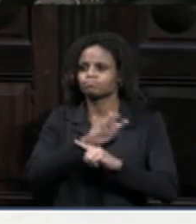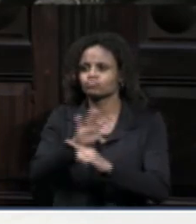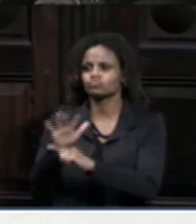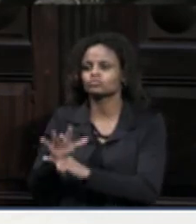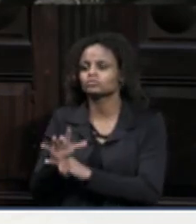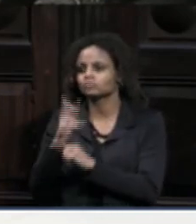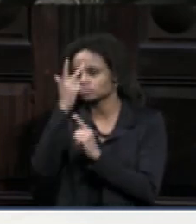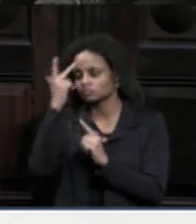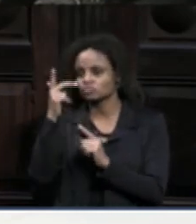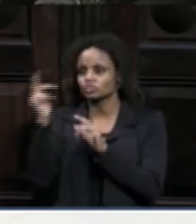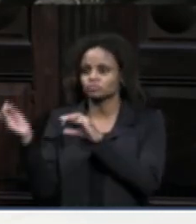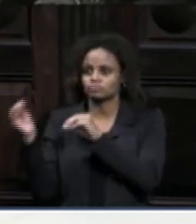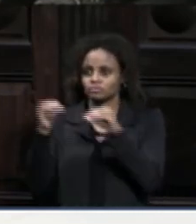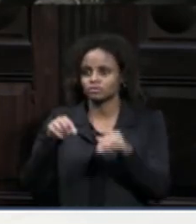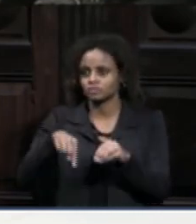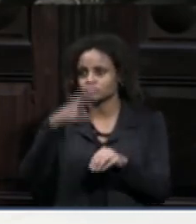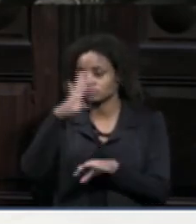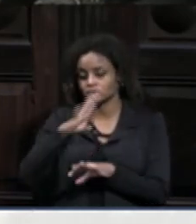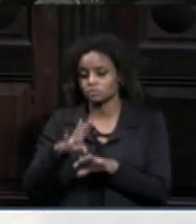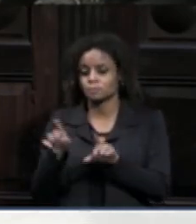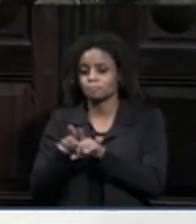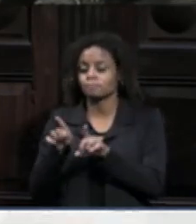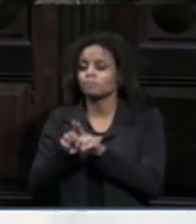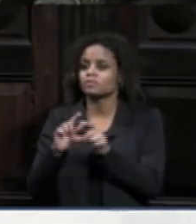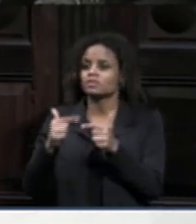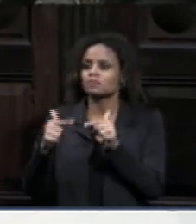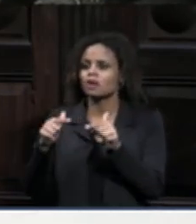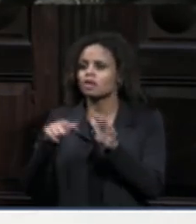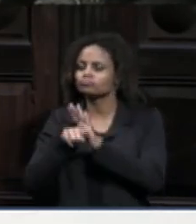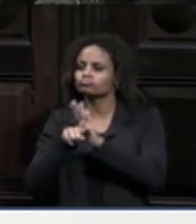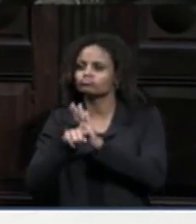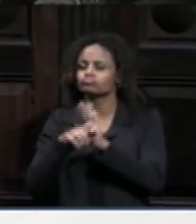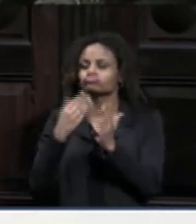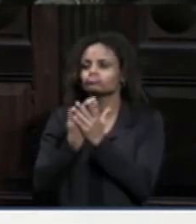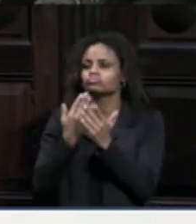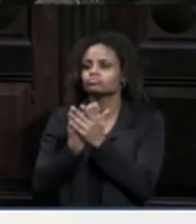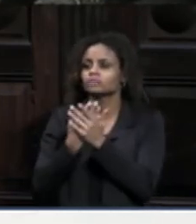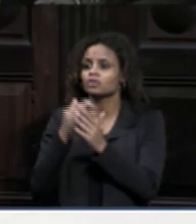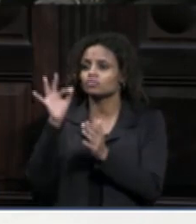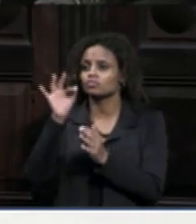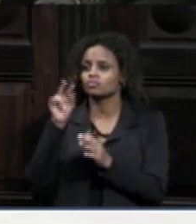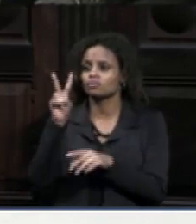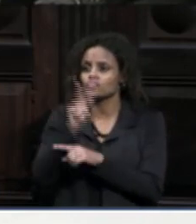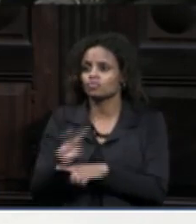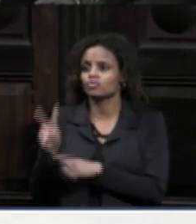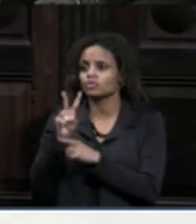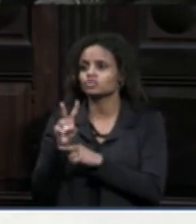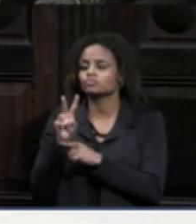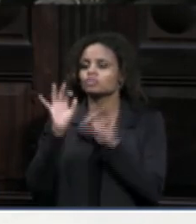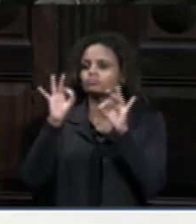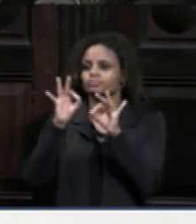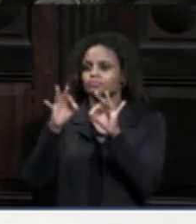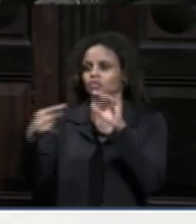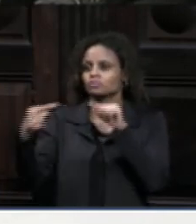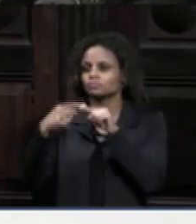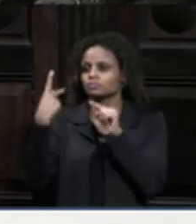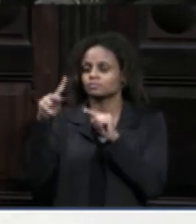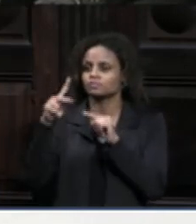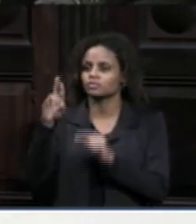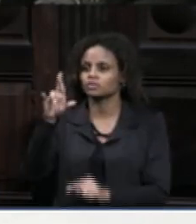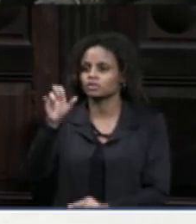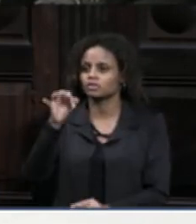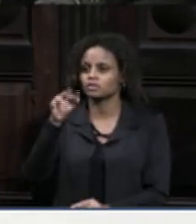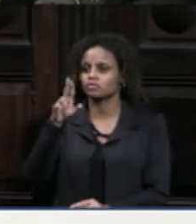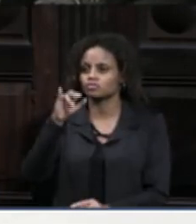com a possibilidade de um vestibular diferenciado para os refugiados, atendendo às suas demandas,